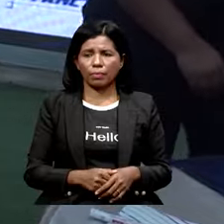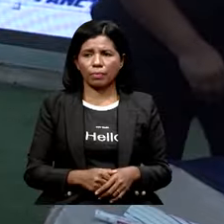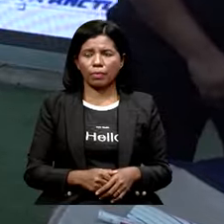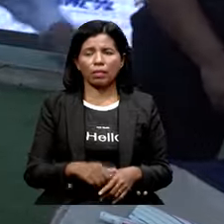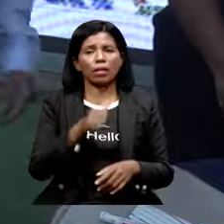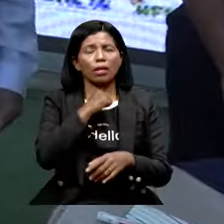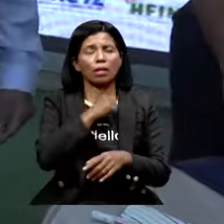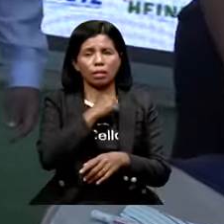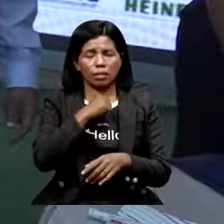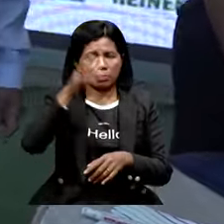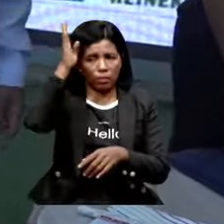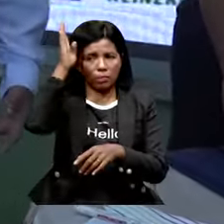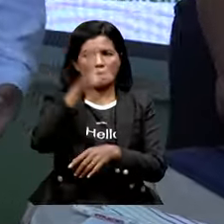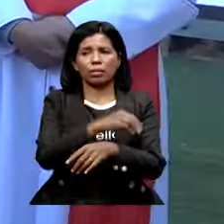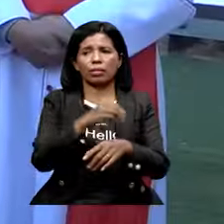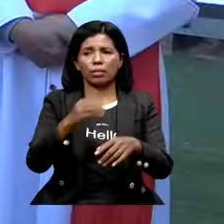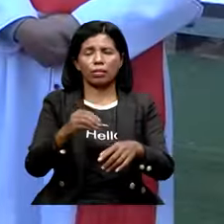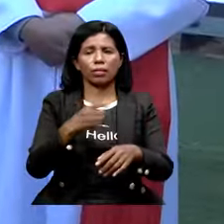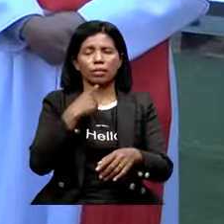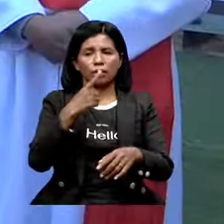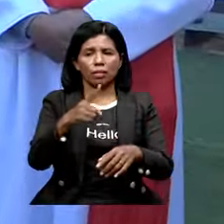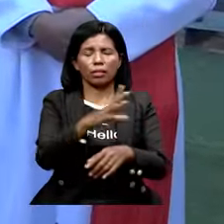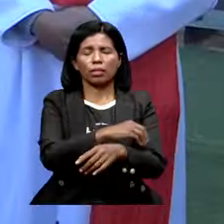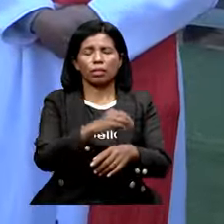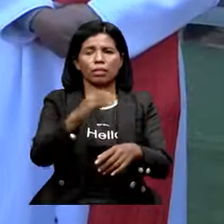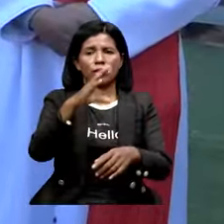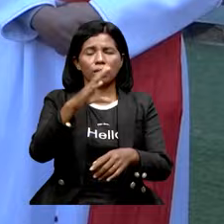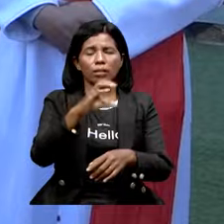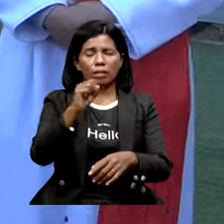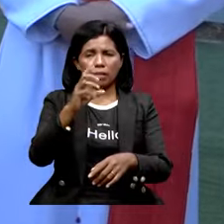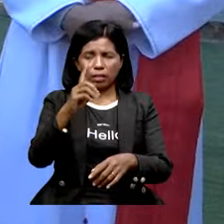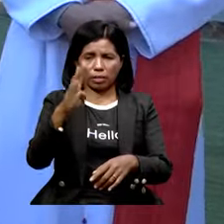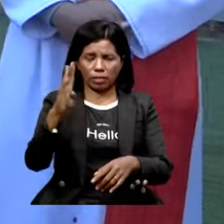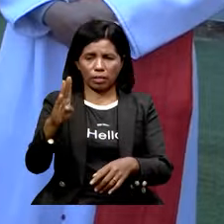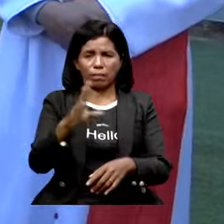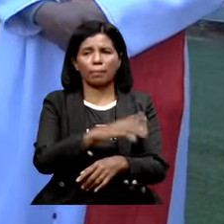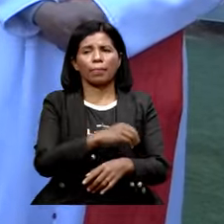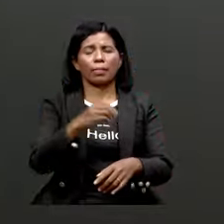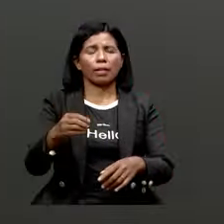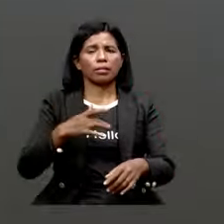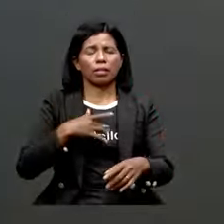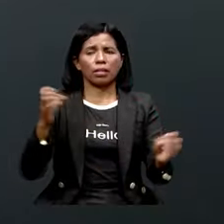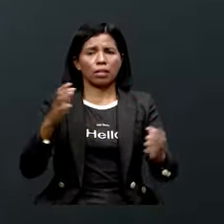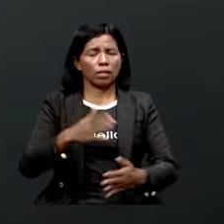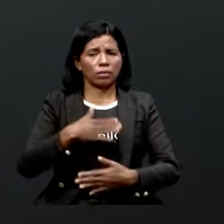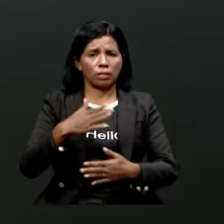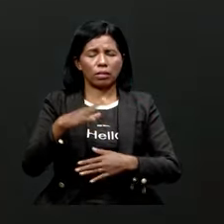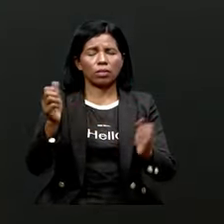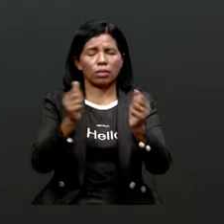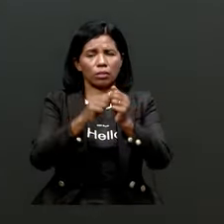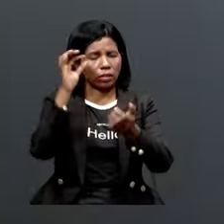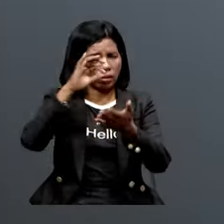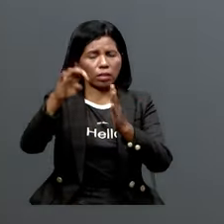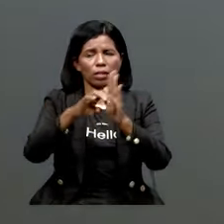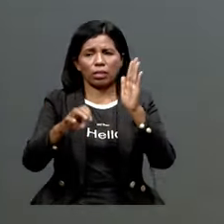Arcebispo Arquidiocese Metropolitana Dili, Dom Virgílio Kardeal do Carmo da Silva SDB, lamenta a ekipa husi secretária